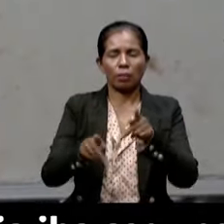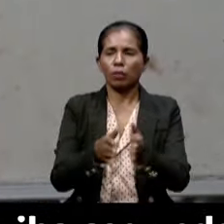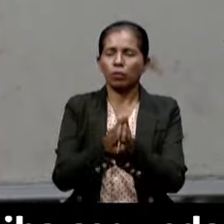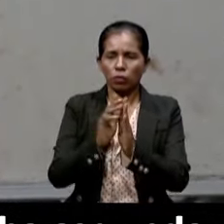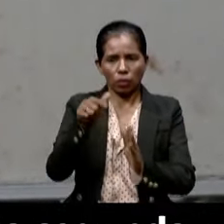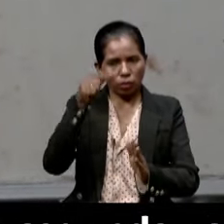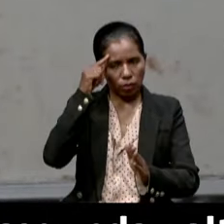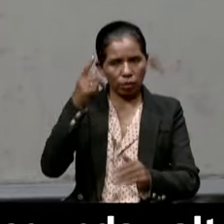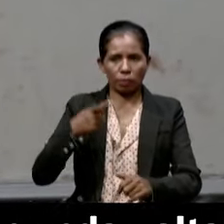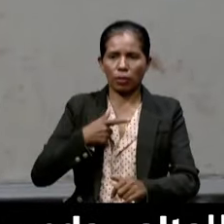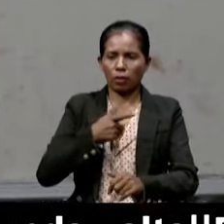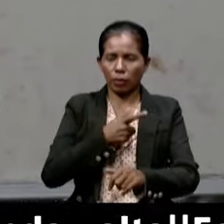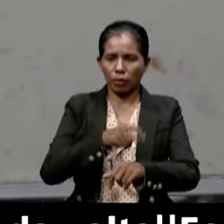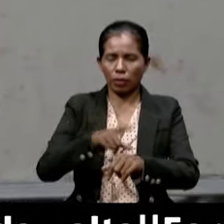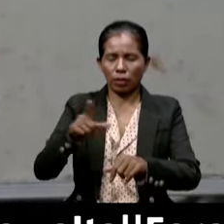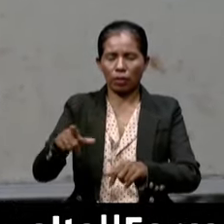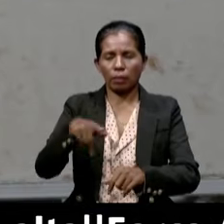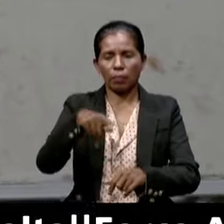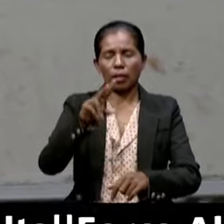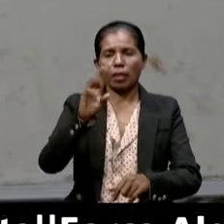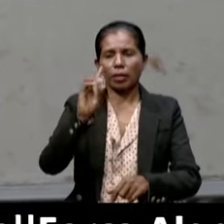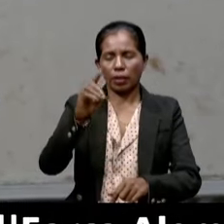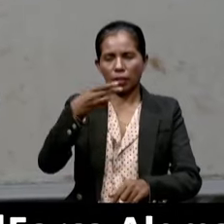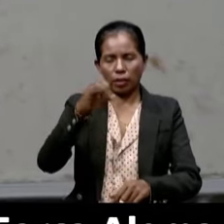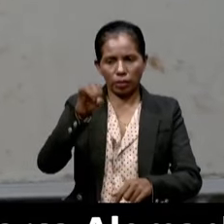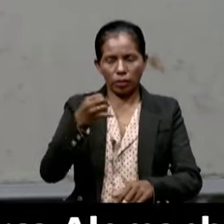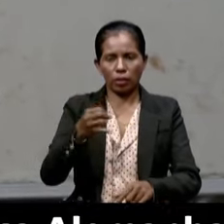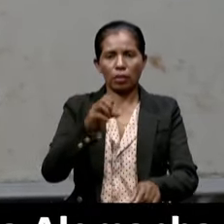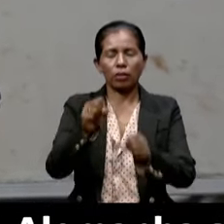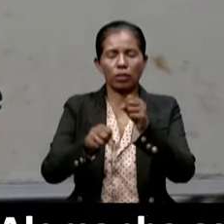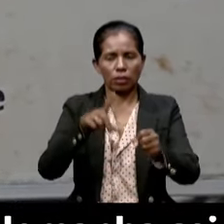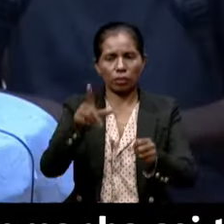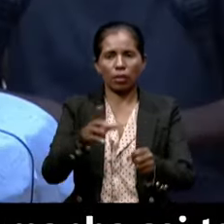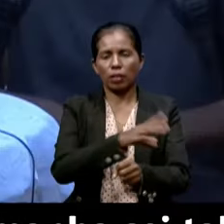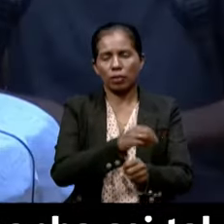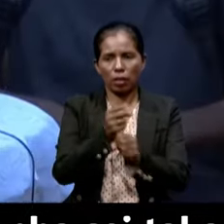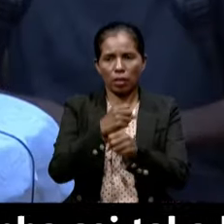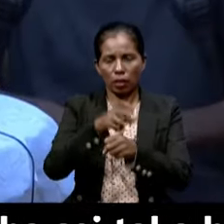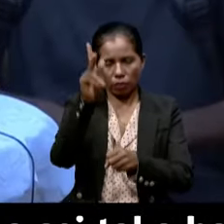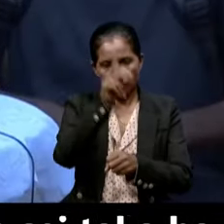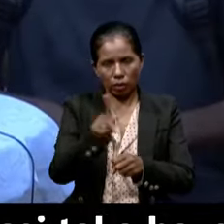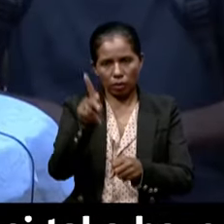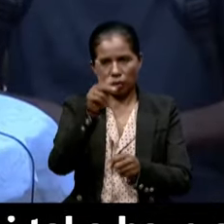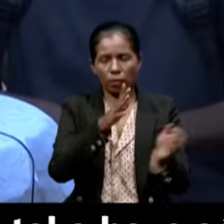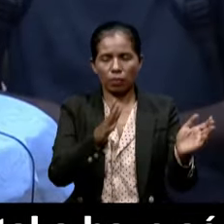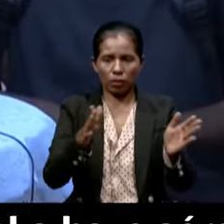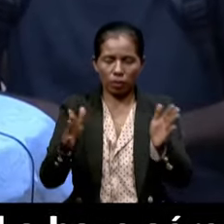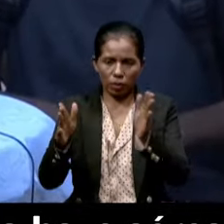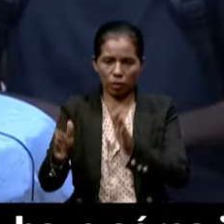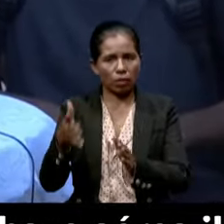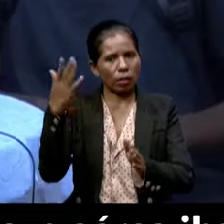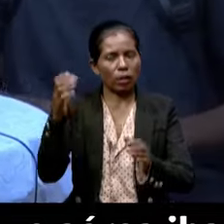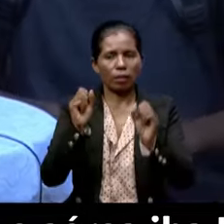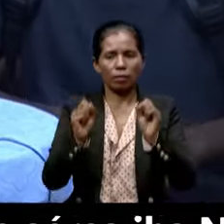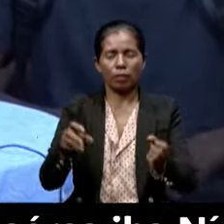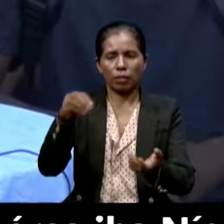governo, parlamento nasional, providoria de direitos humanos na justiça, sociedade civil, atual fiscalização ba processo seleção refere, nune